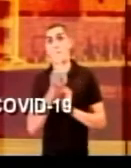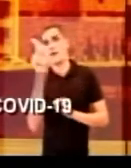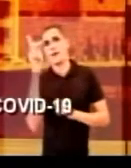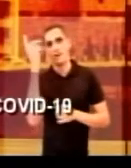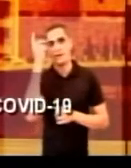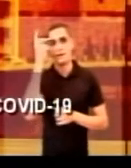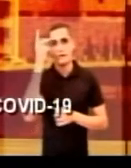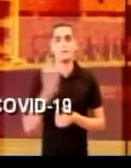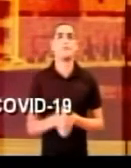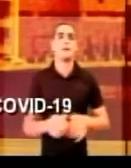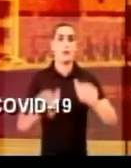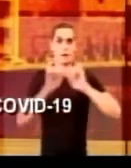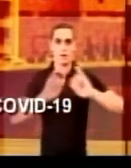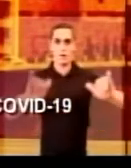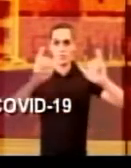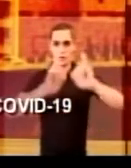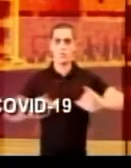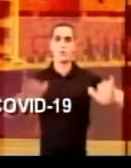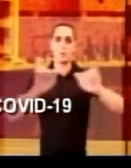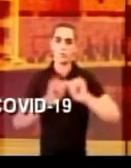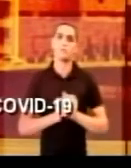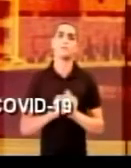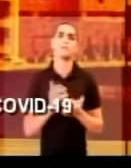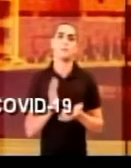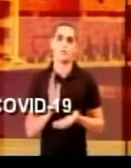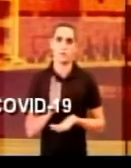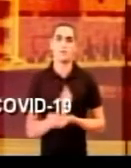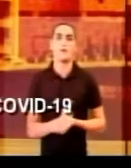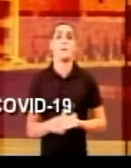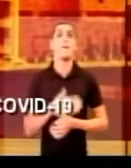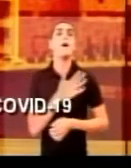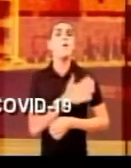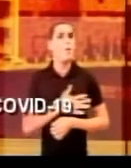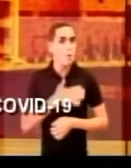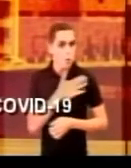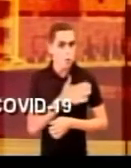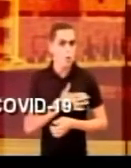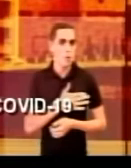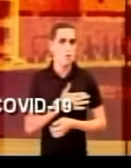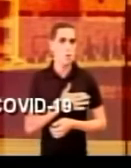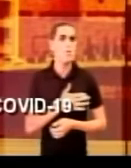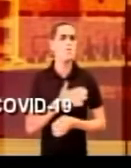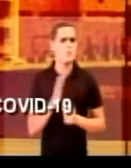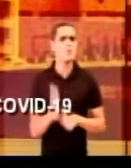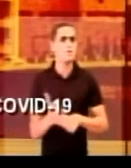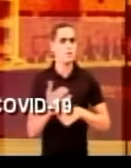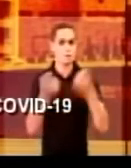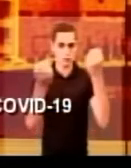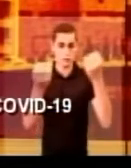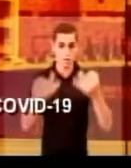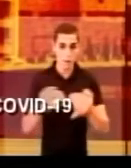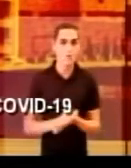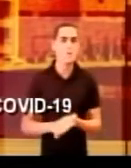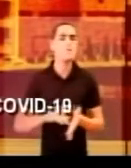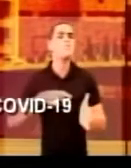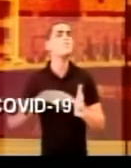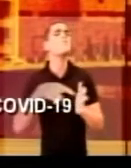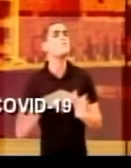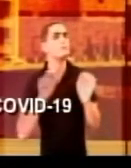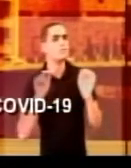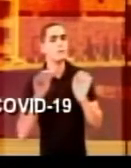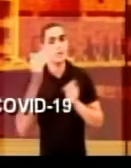dados foram divulgados, e eu gostaria que eles nos mostrassem a